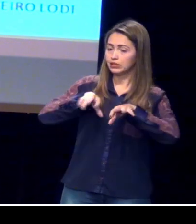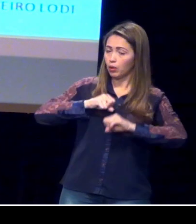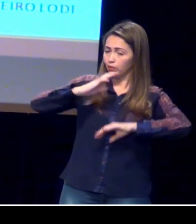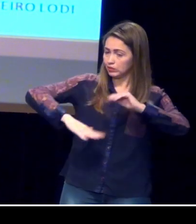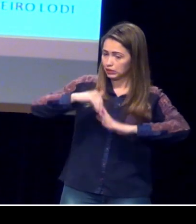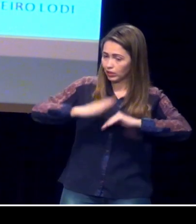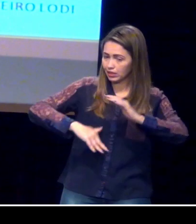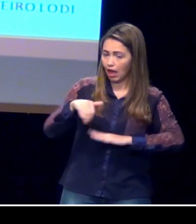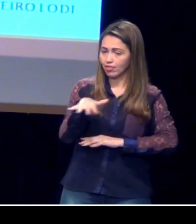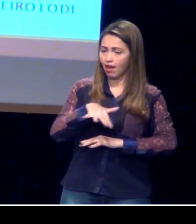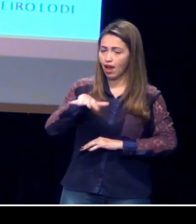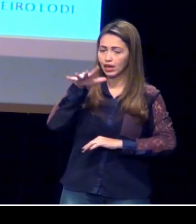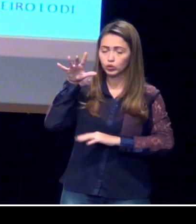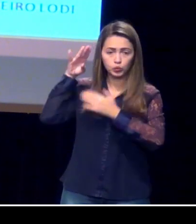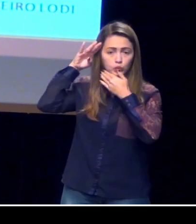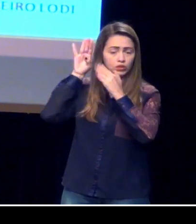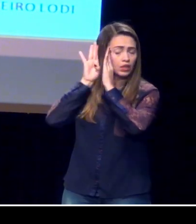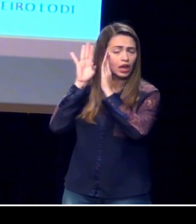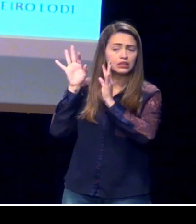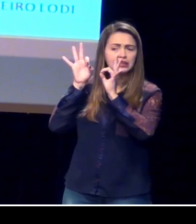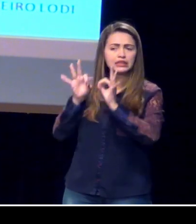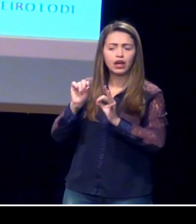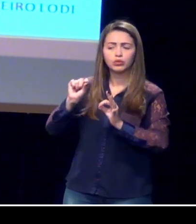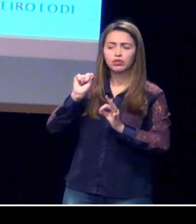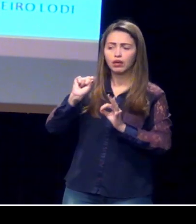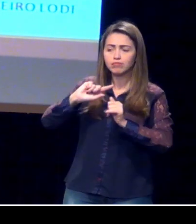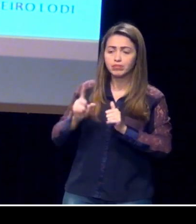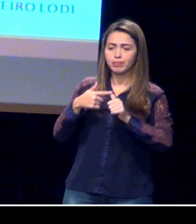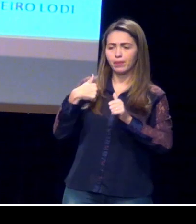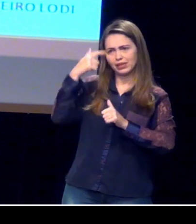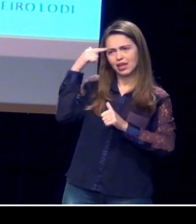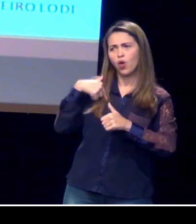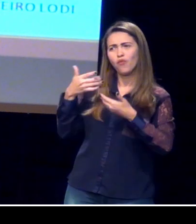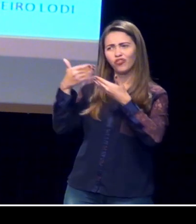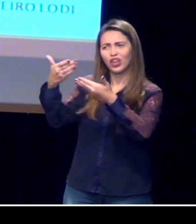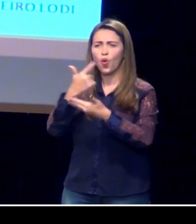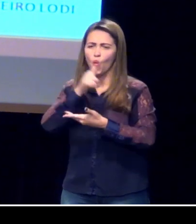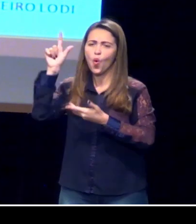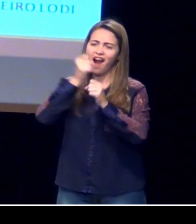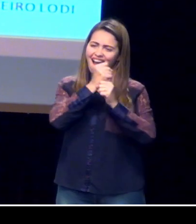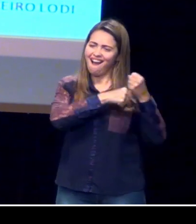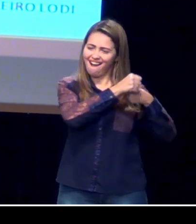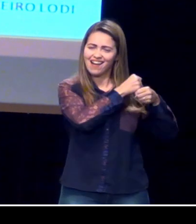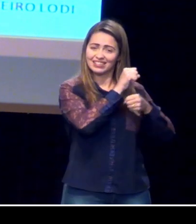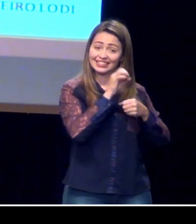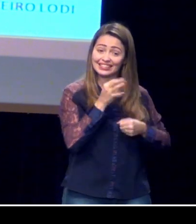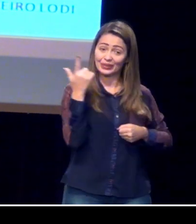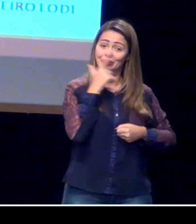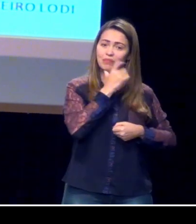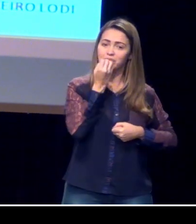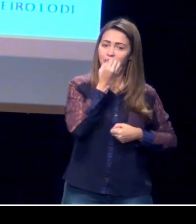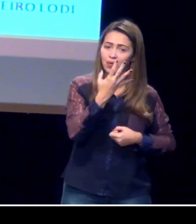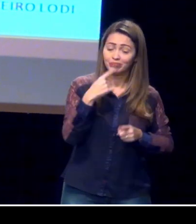profissionais na área da surdez, deu certo pela primeira, já tinha sido convidada em outros anos, deu certo esse ano